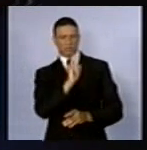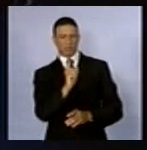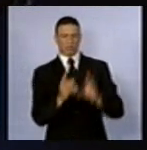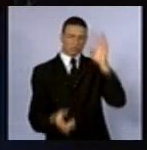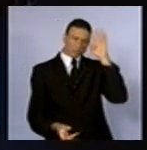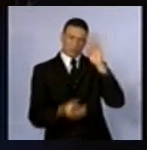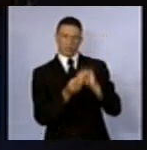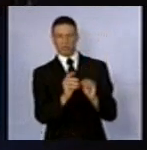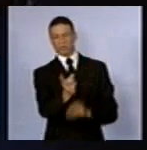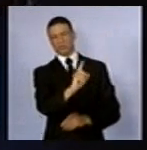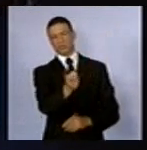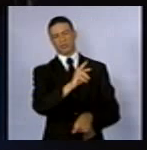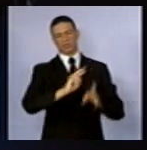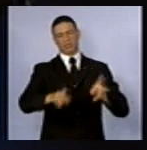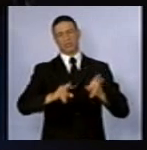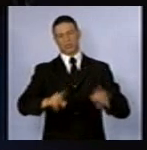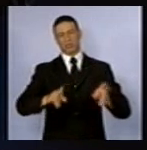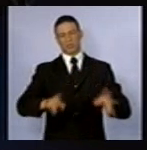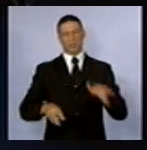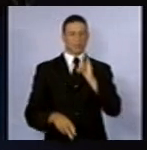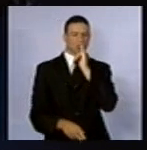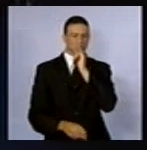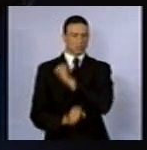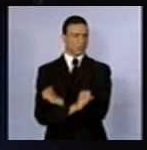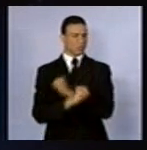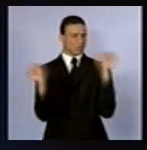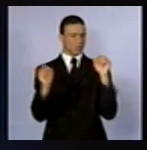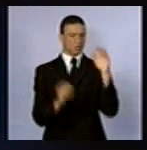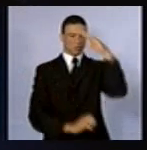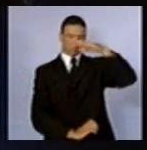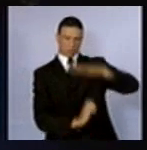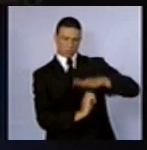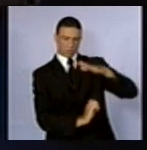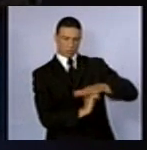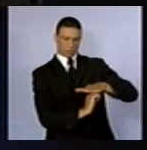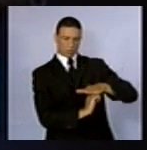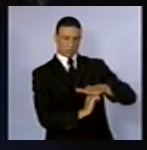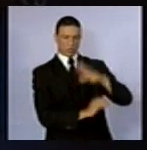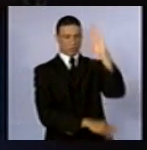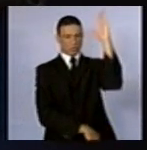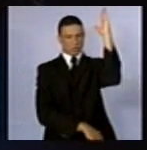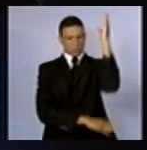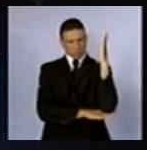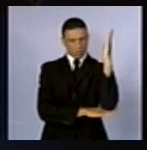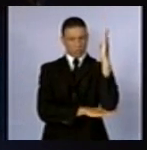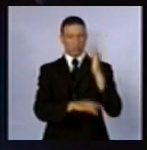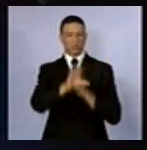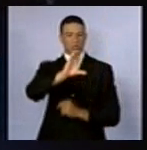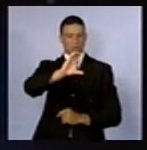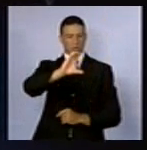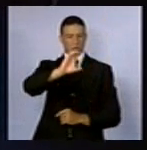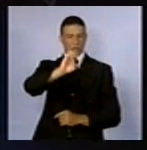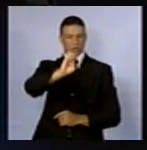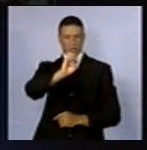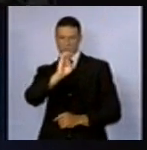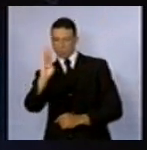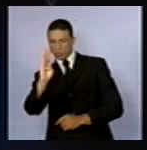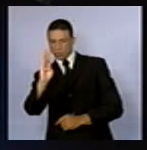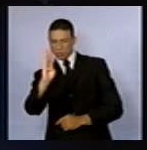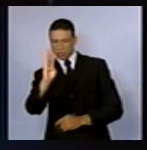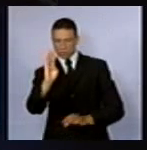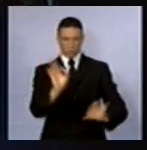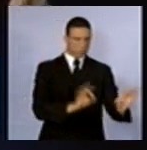concluiria dessa forma até porque eu acho que é impossível para uma distribuidora por exemplo do porte da da Seb tá a todo o tempo a todos os